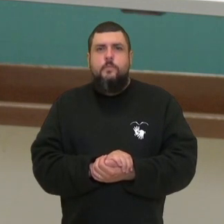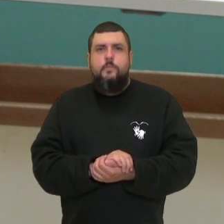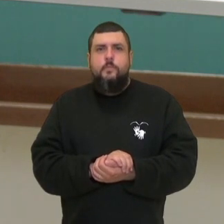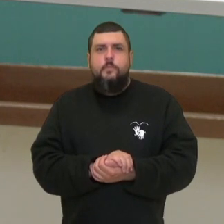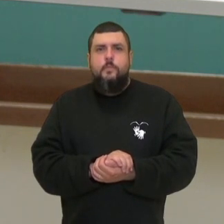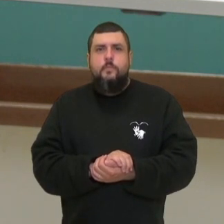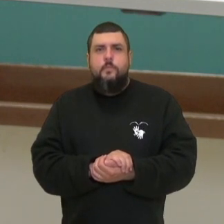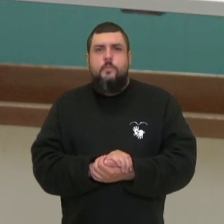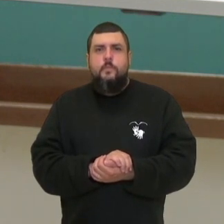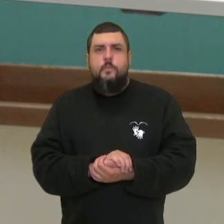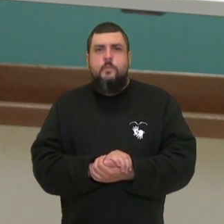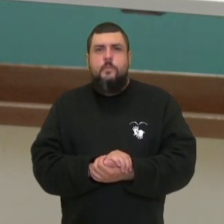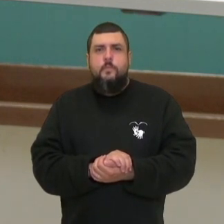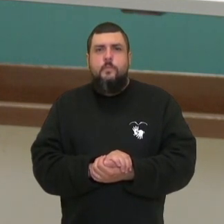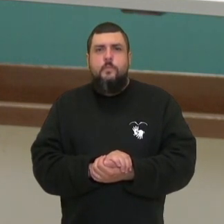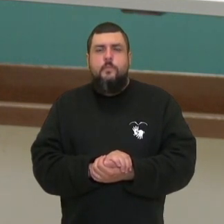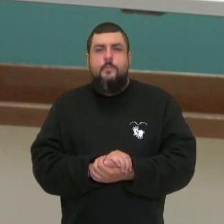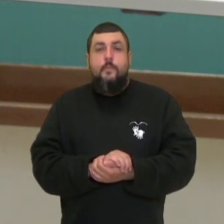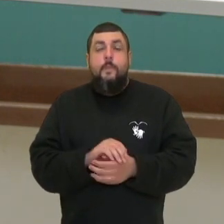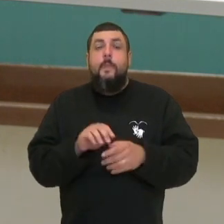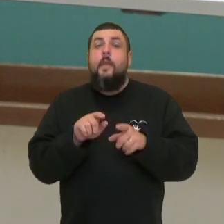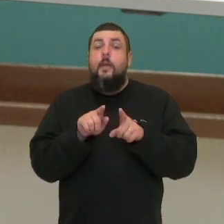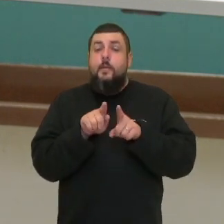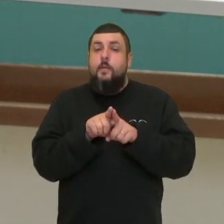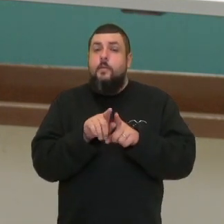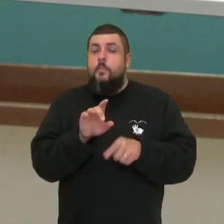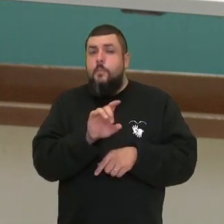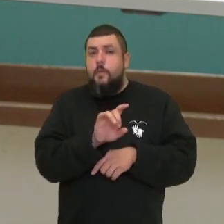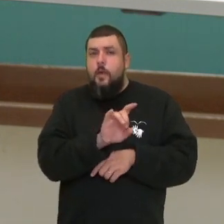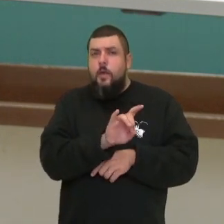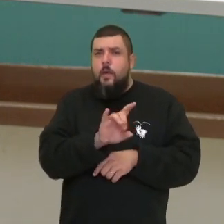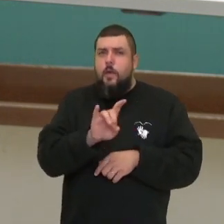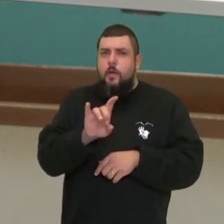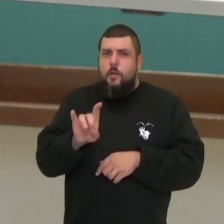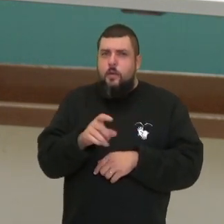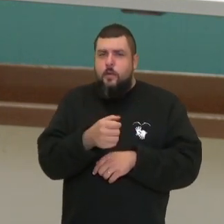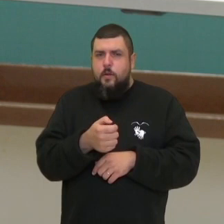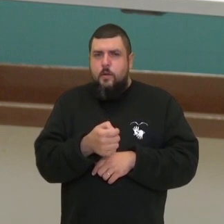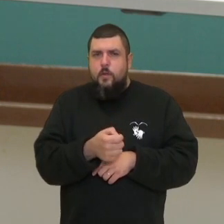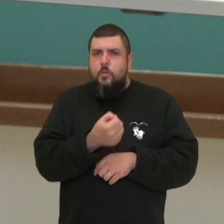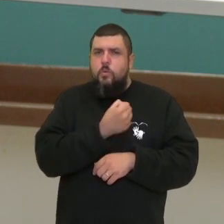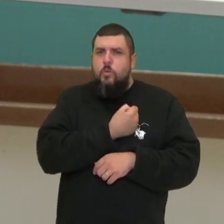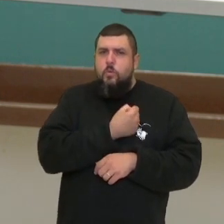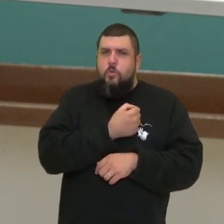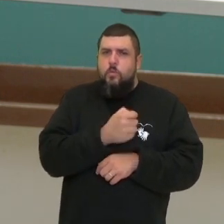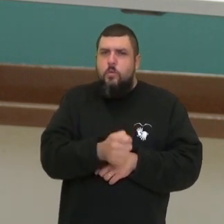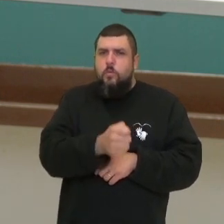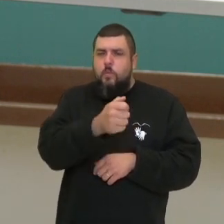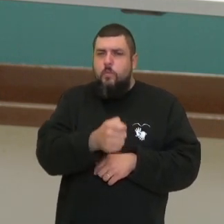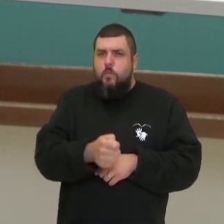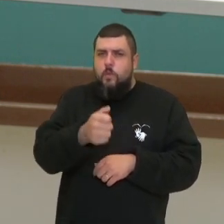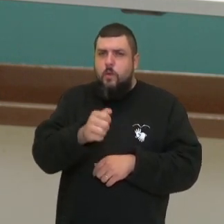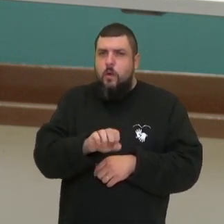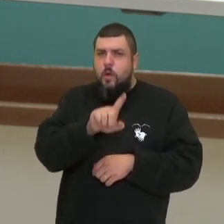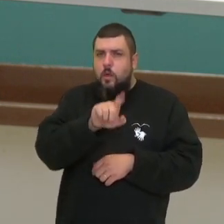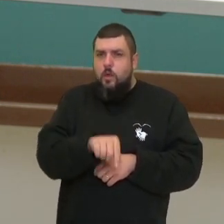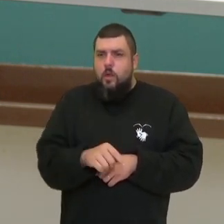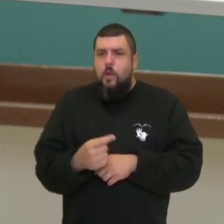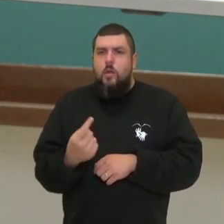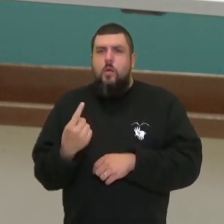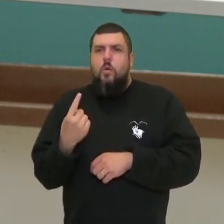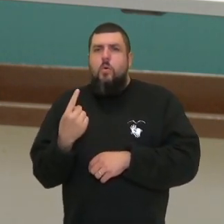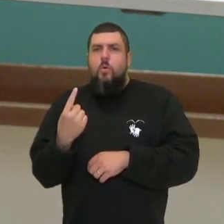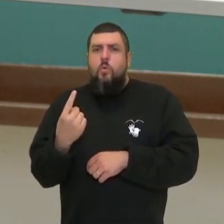E também, né, pessoal, a cada número de moedas corresponde um único número de